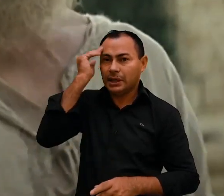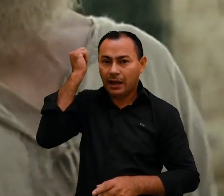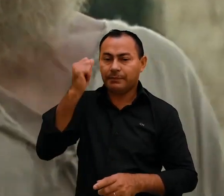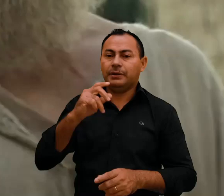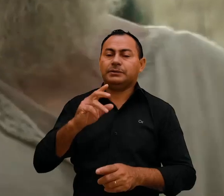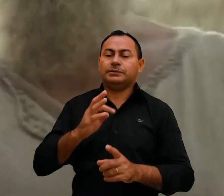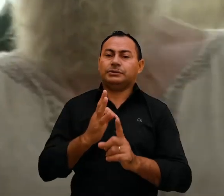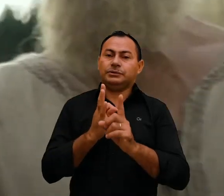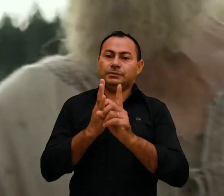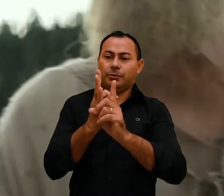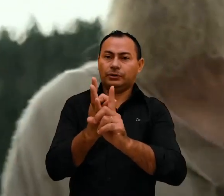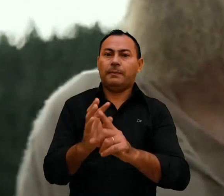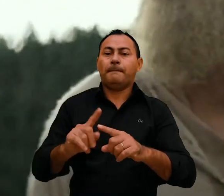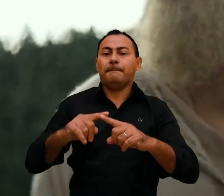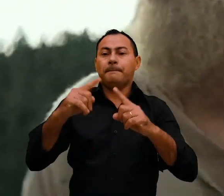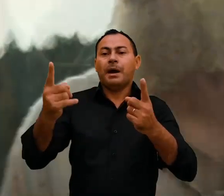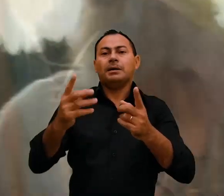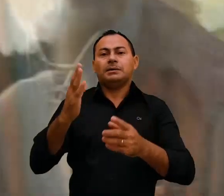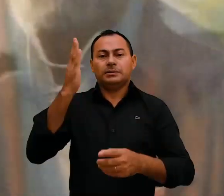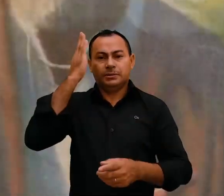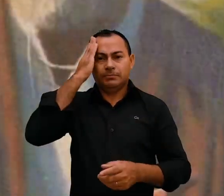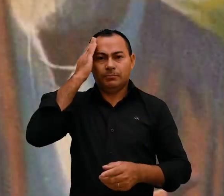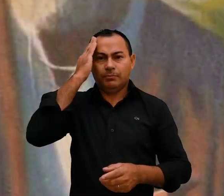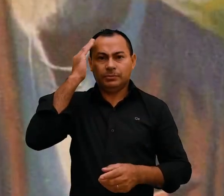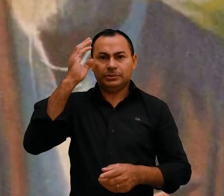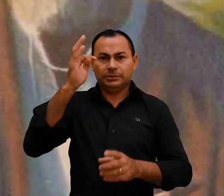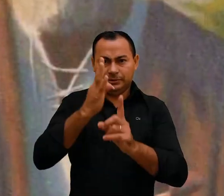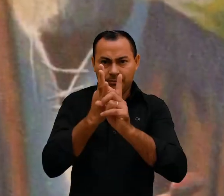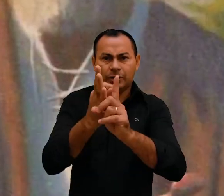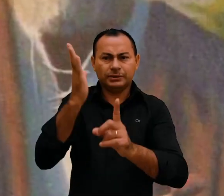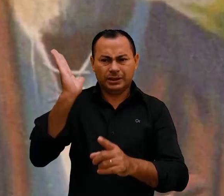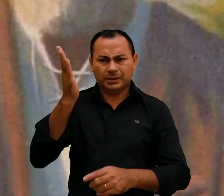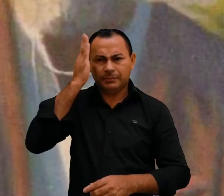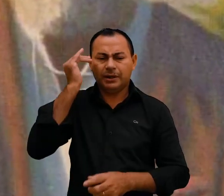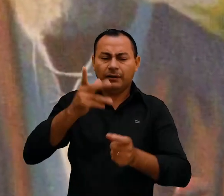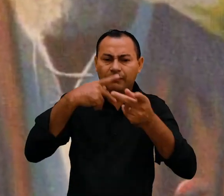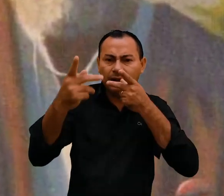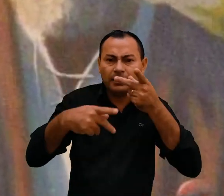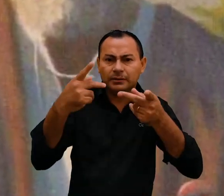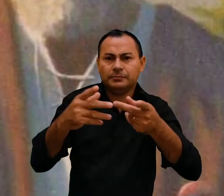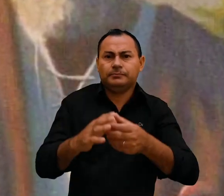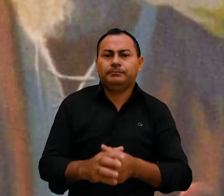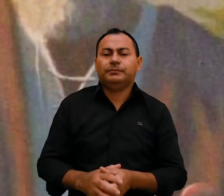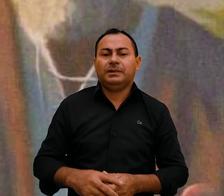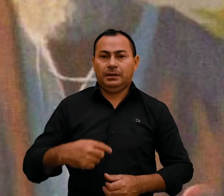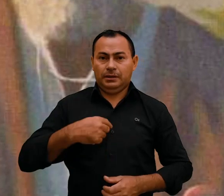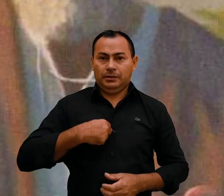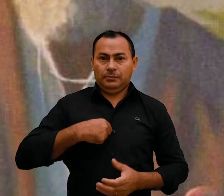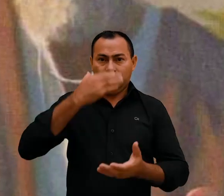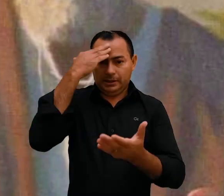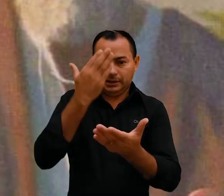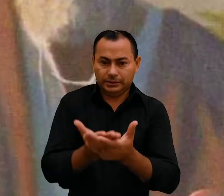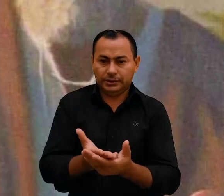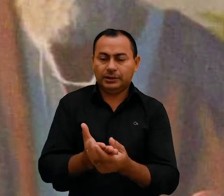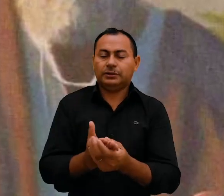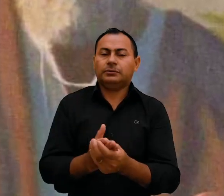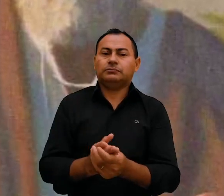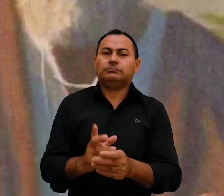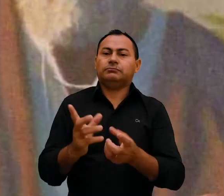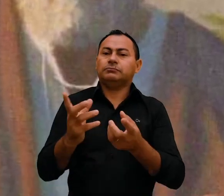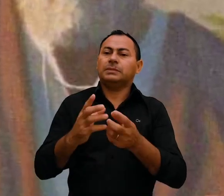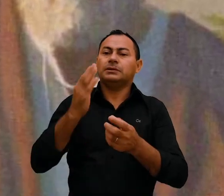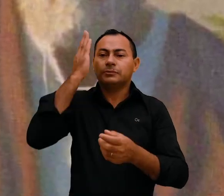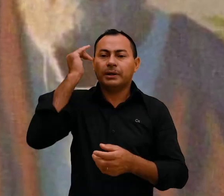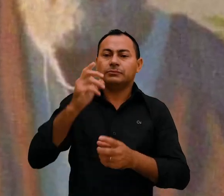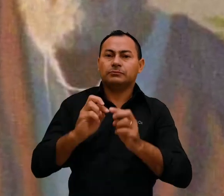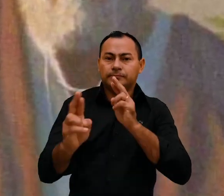sabe é mas como Ultimate já sabia as coisas das quais Paulo estava falando em creio que ele soubesse